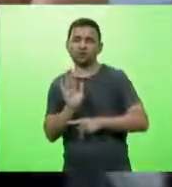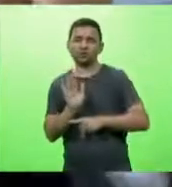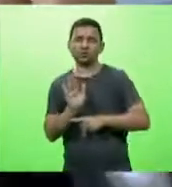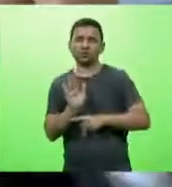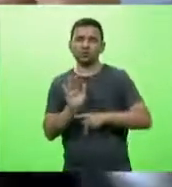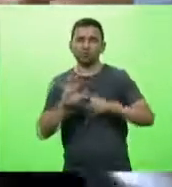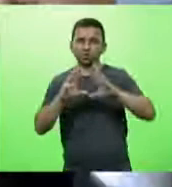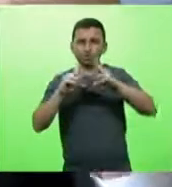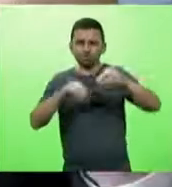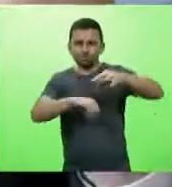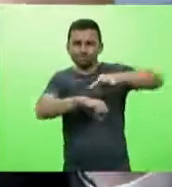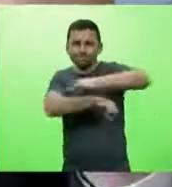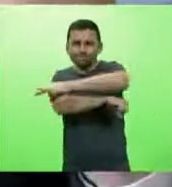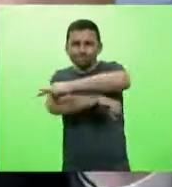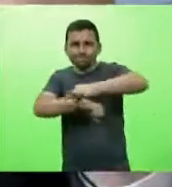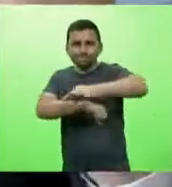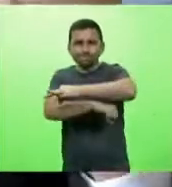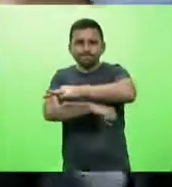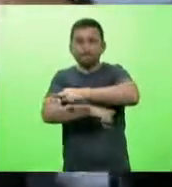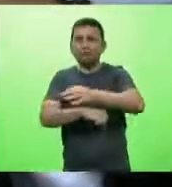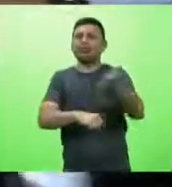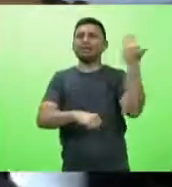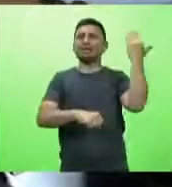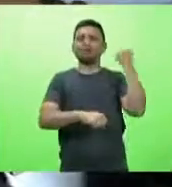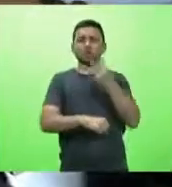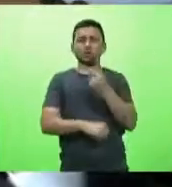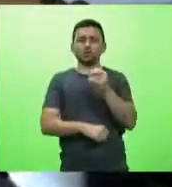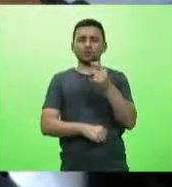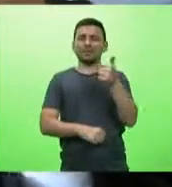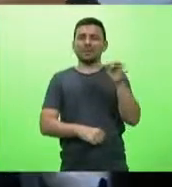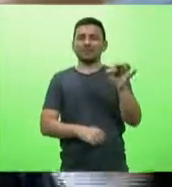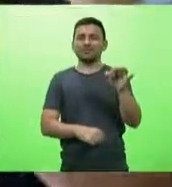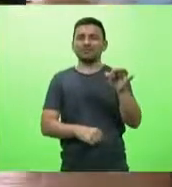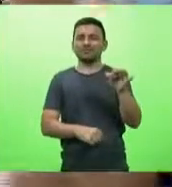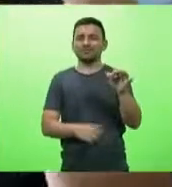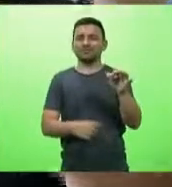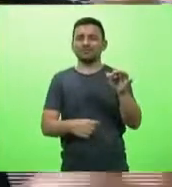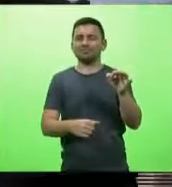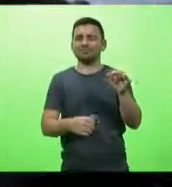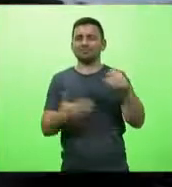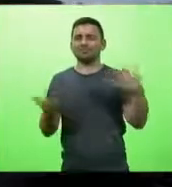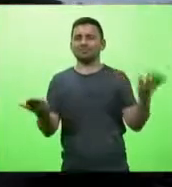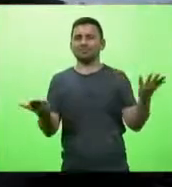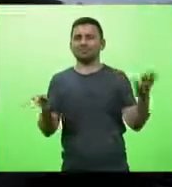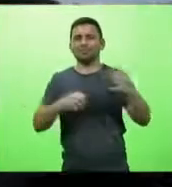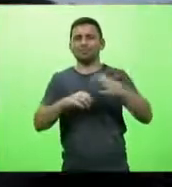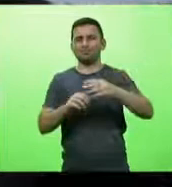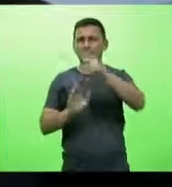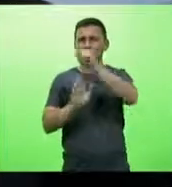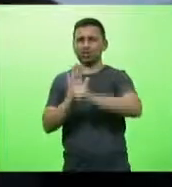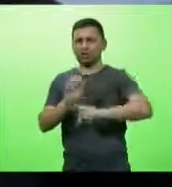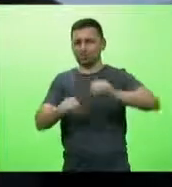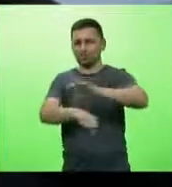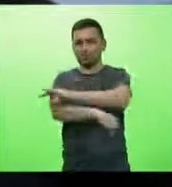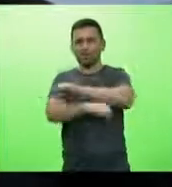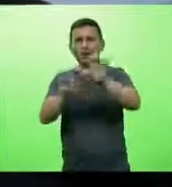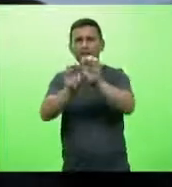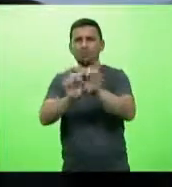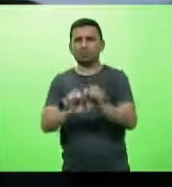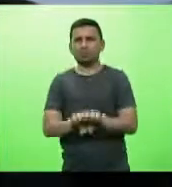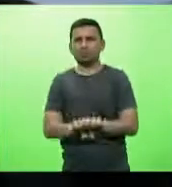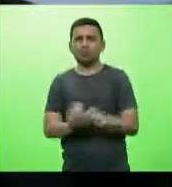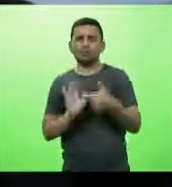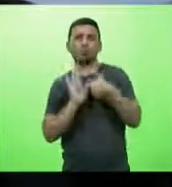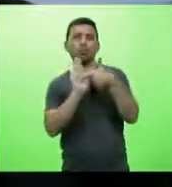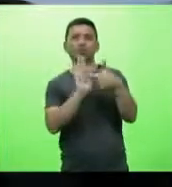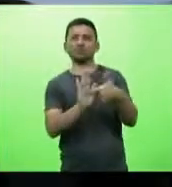em 2010, quando fizeram a reforma. Olha só, um projeto arquitetônico da estrutura para poder